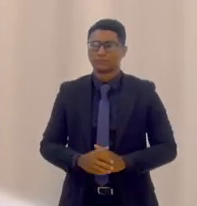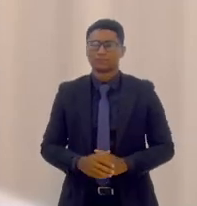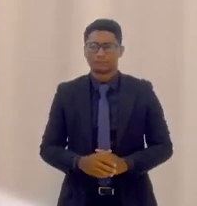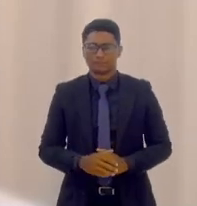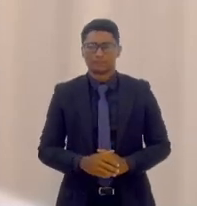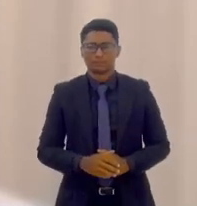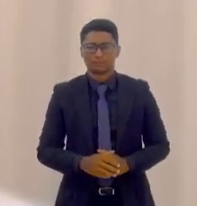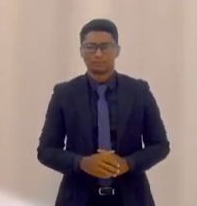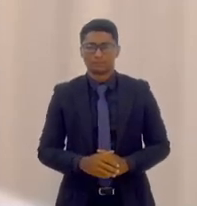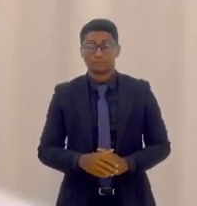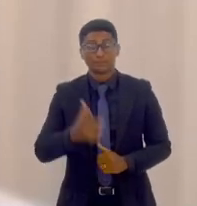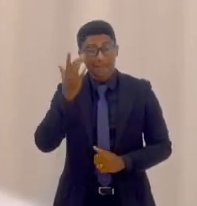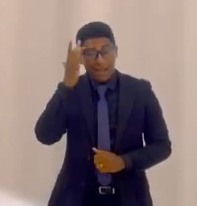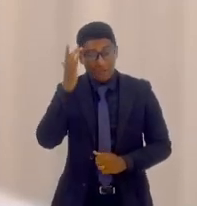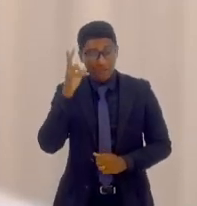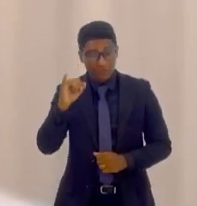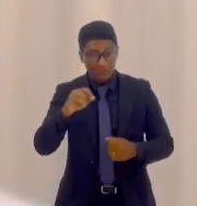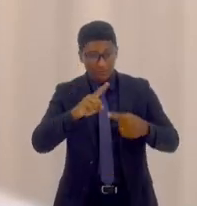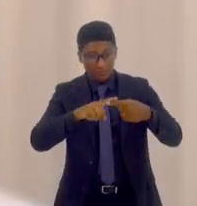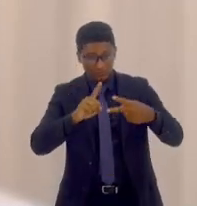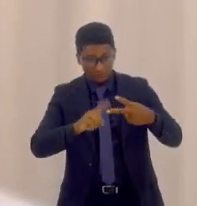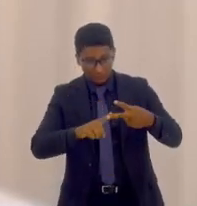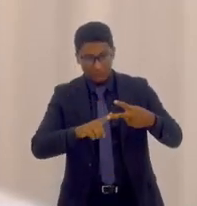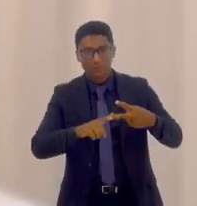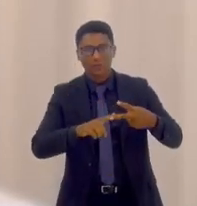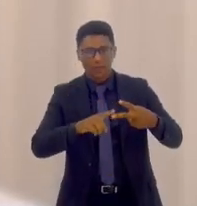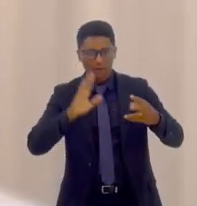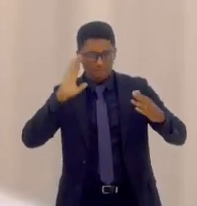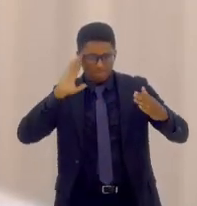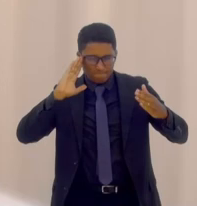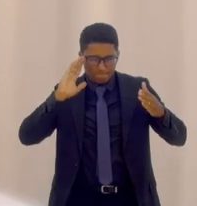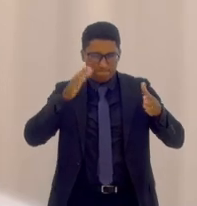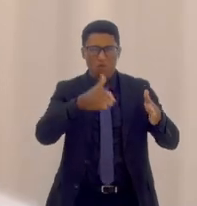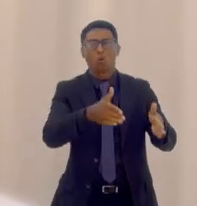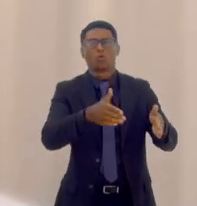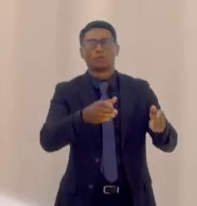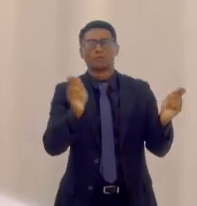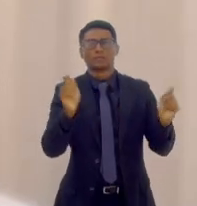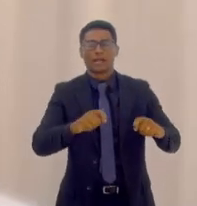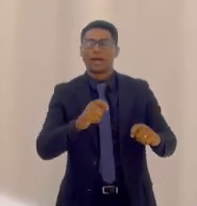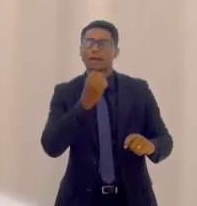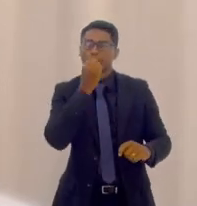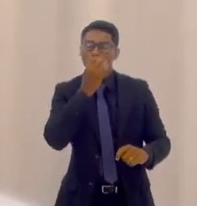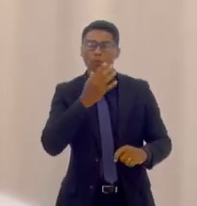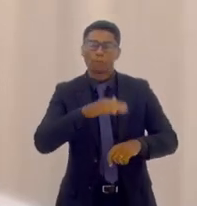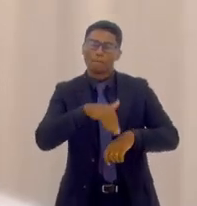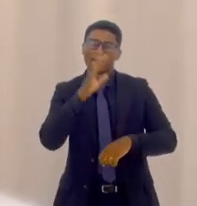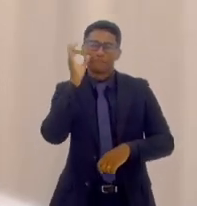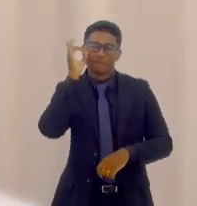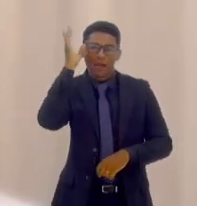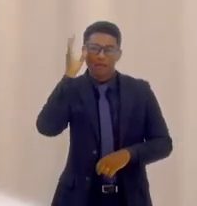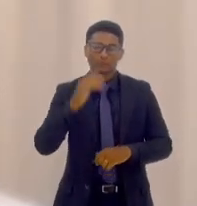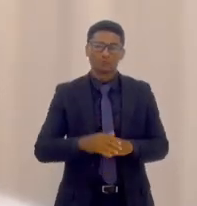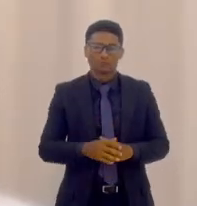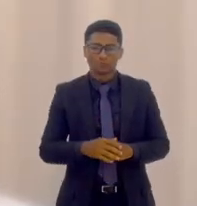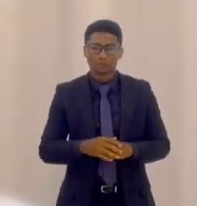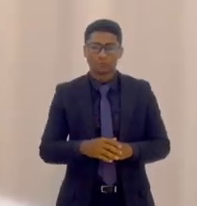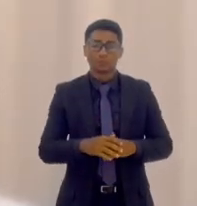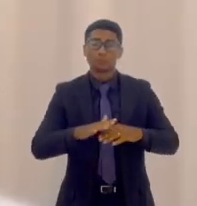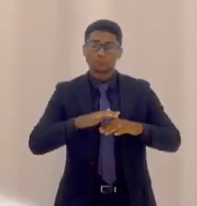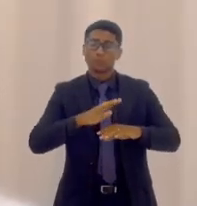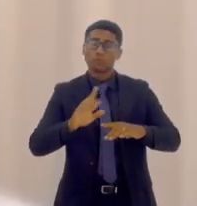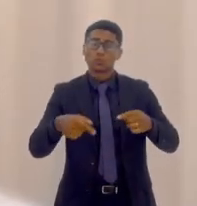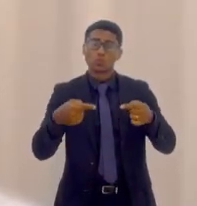Assim, acho que se esses dois pontos forem direcionados, a gente consegue facilitar. E eu estou, obviamente, falando em coisas que